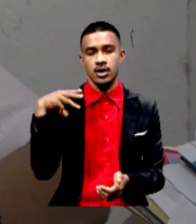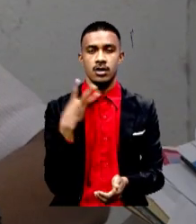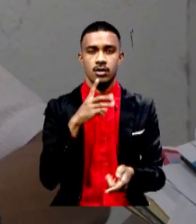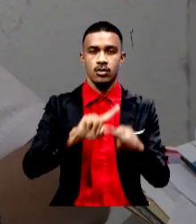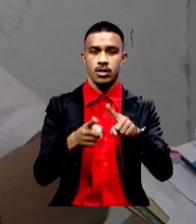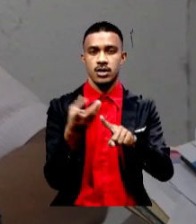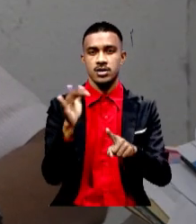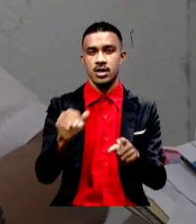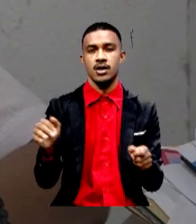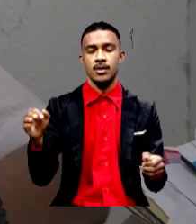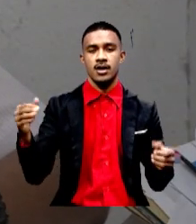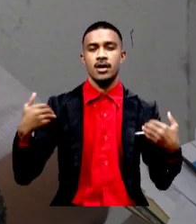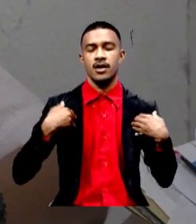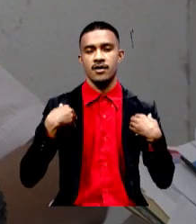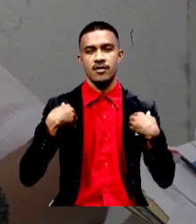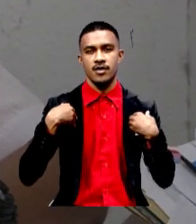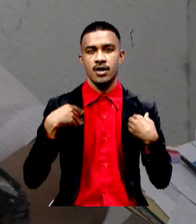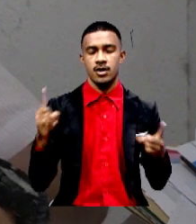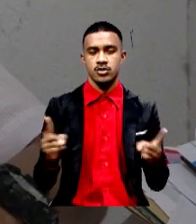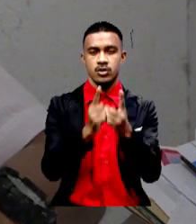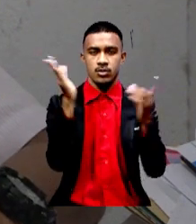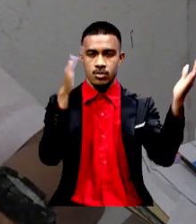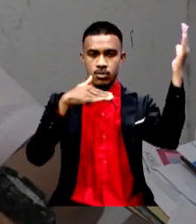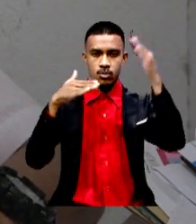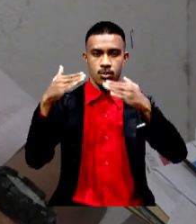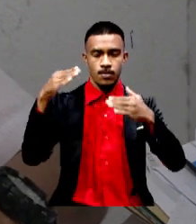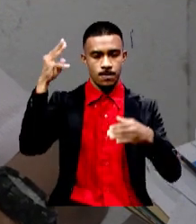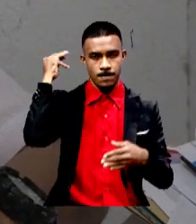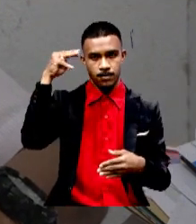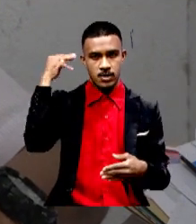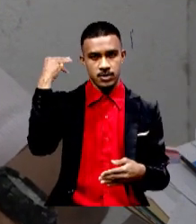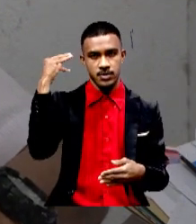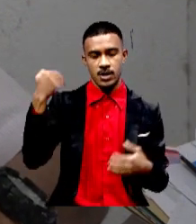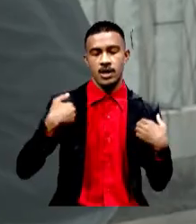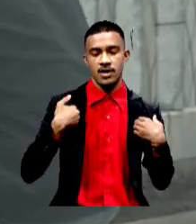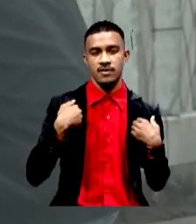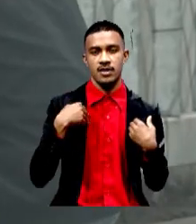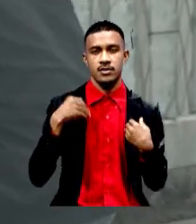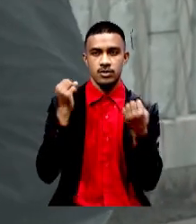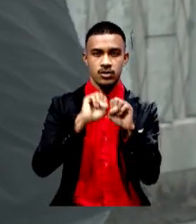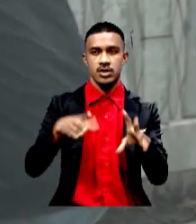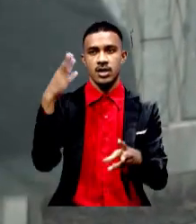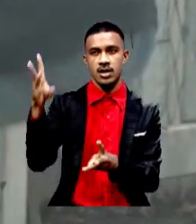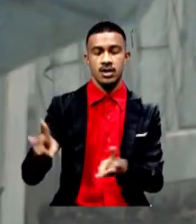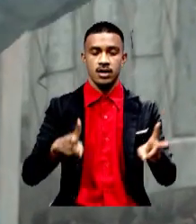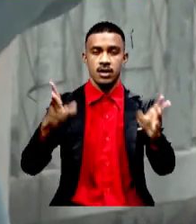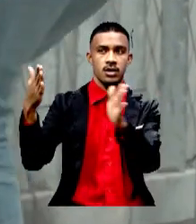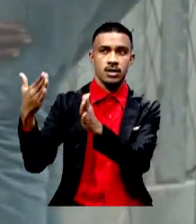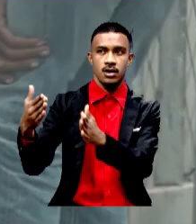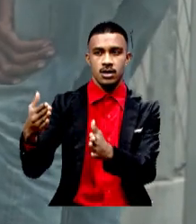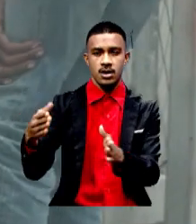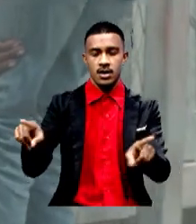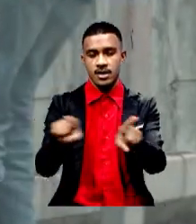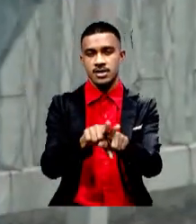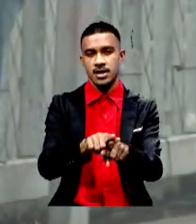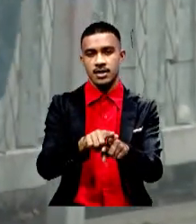bema ko sofre moras mental abandona iha dalan ninin entaun aktividade spesifiku